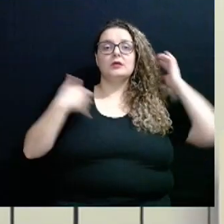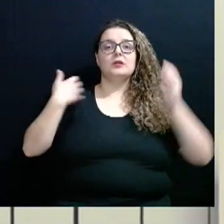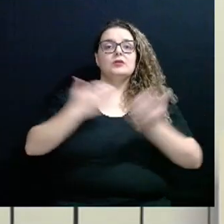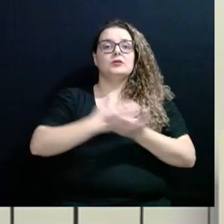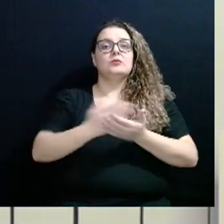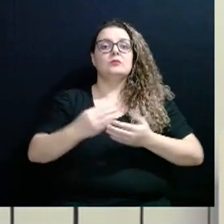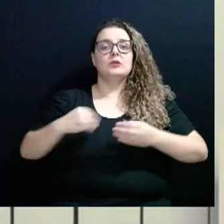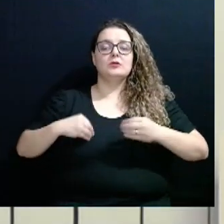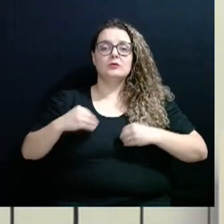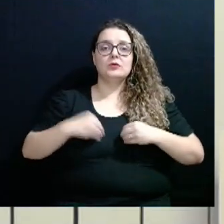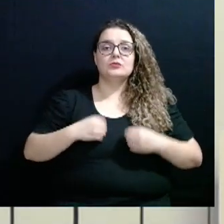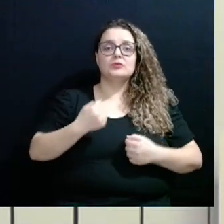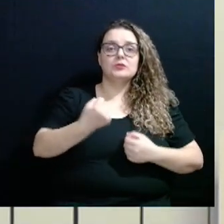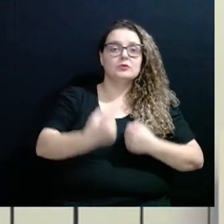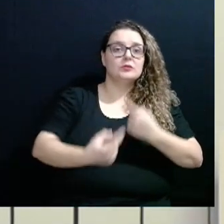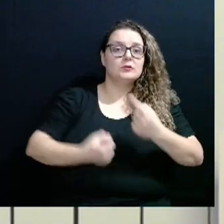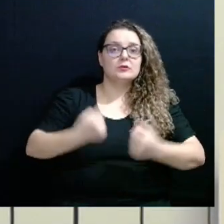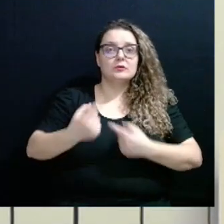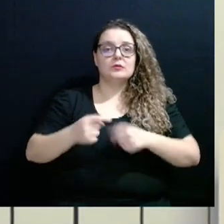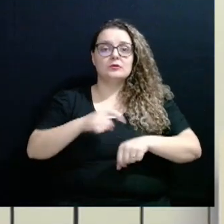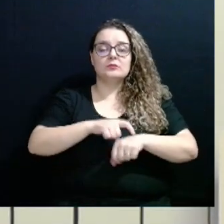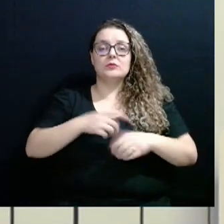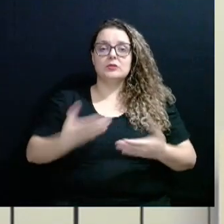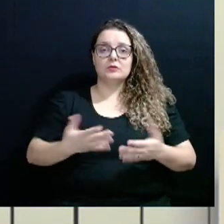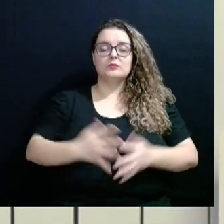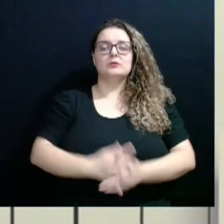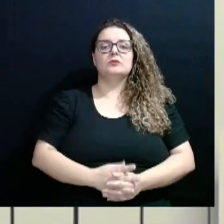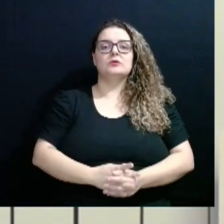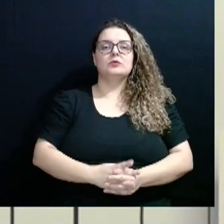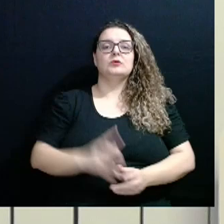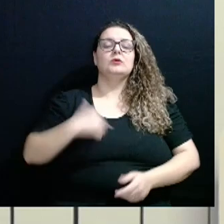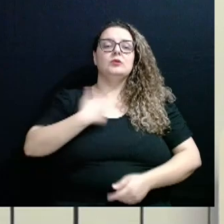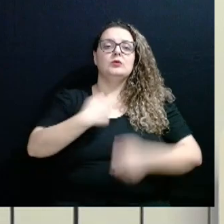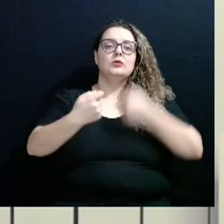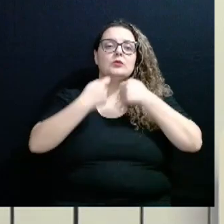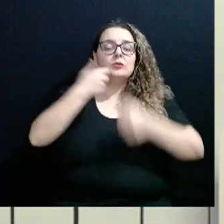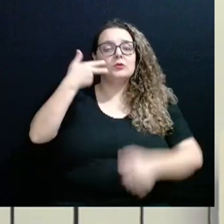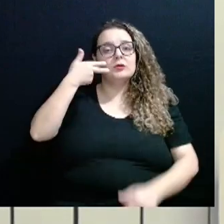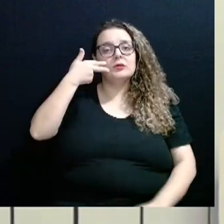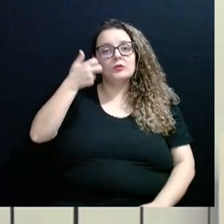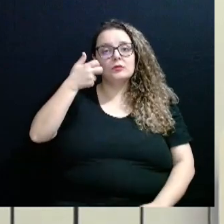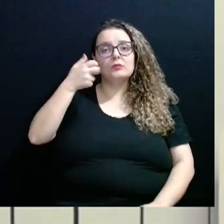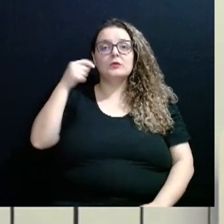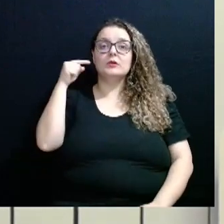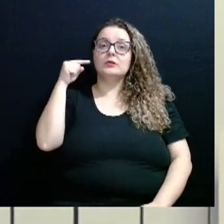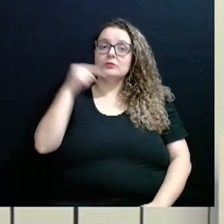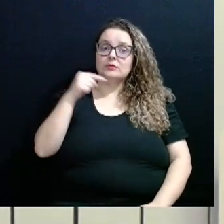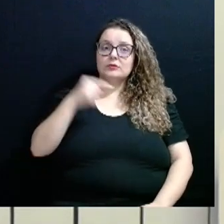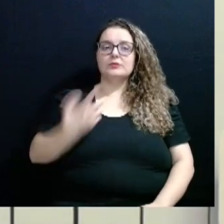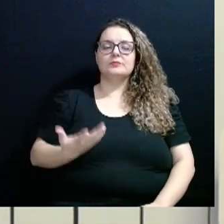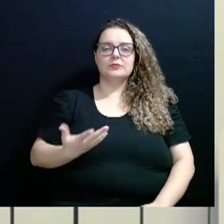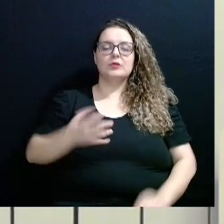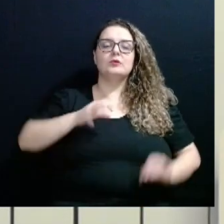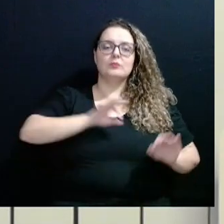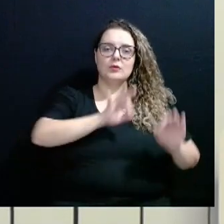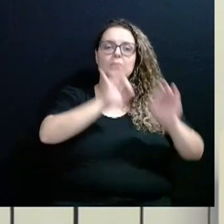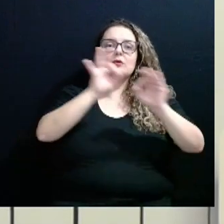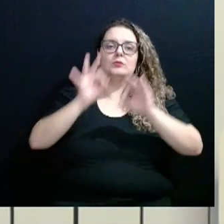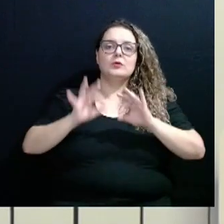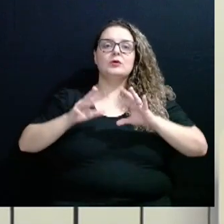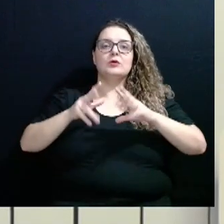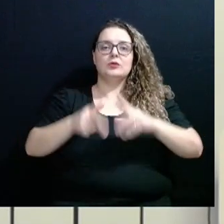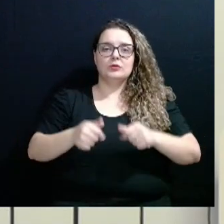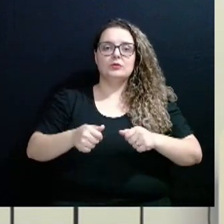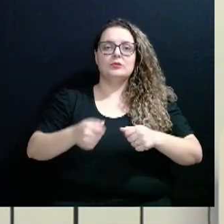ser realizado, eu aciono o repórter Rafael Turati, que acompanhou durante toda a manhã lá no Hospital